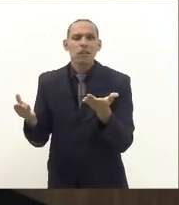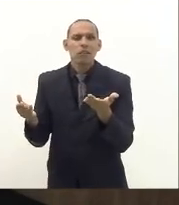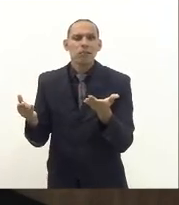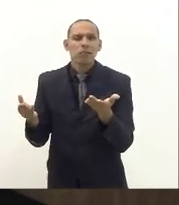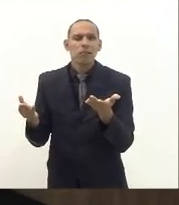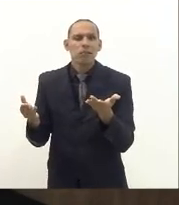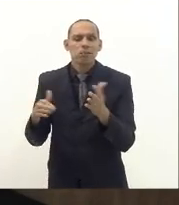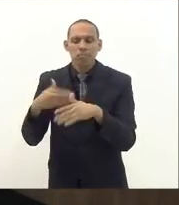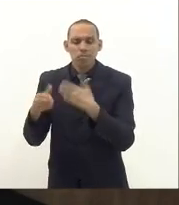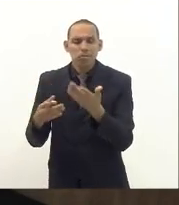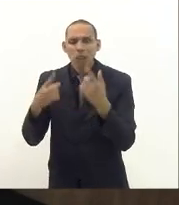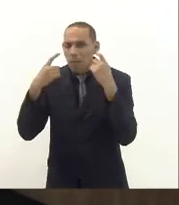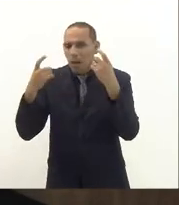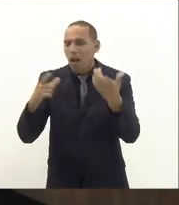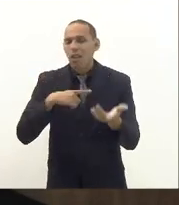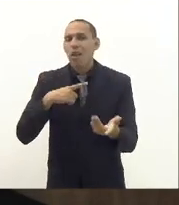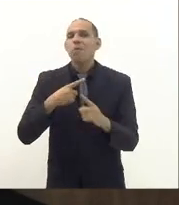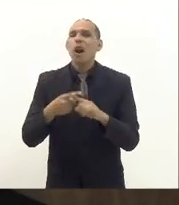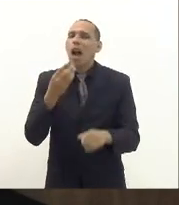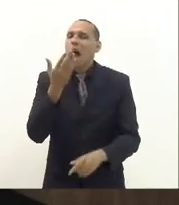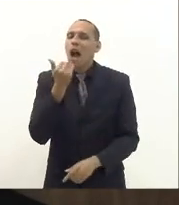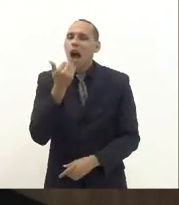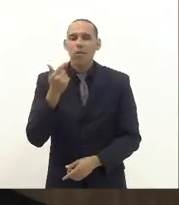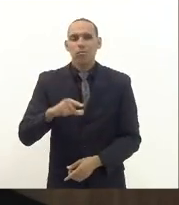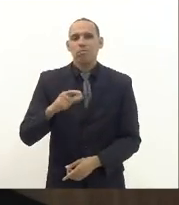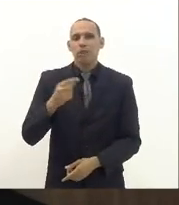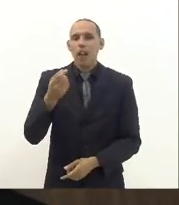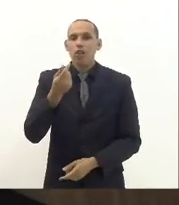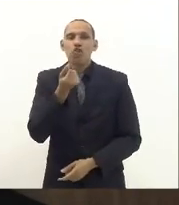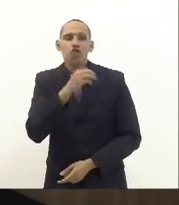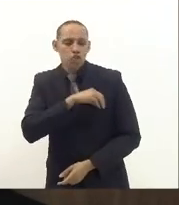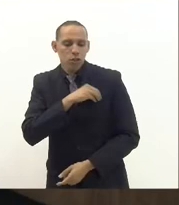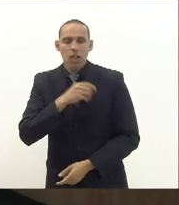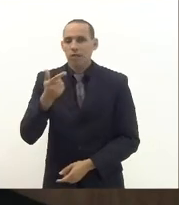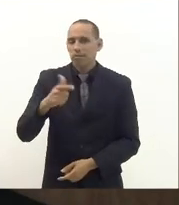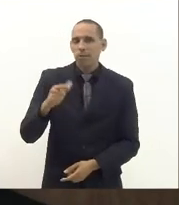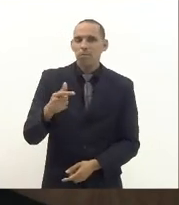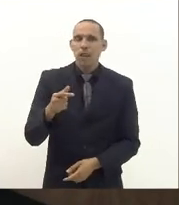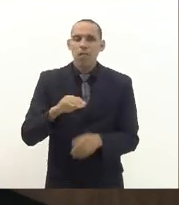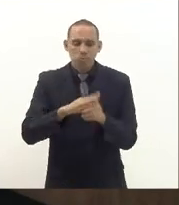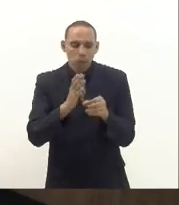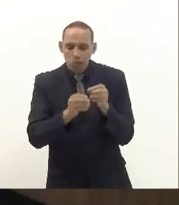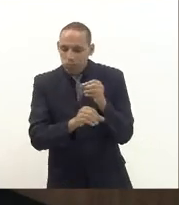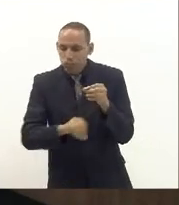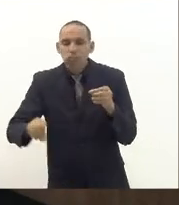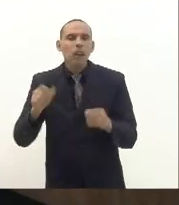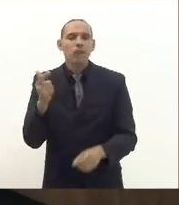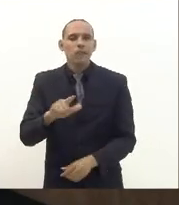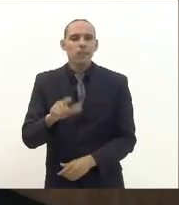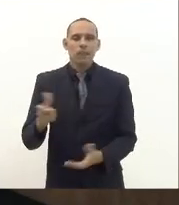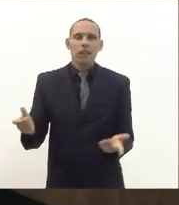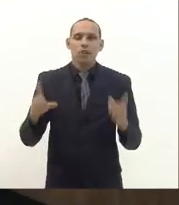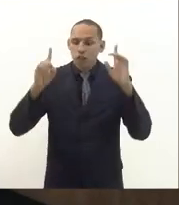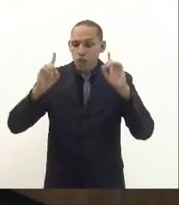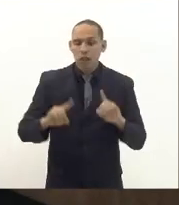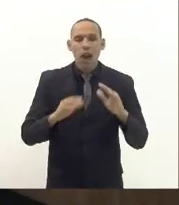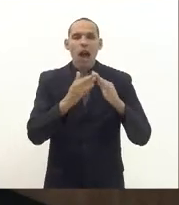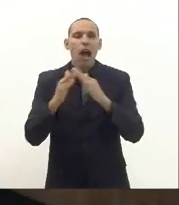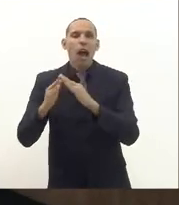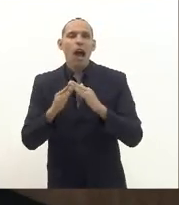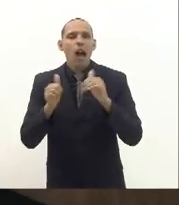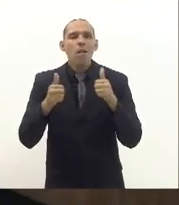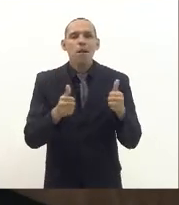violência então se não há alimento senão a renda para todos se não há saneamento básico senão ao direito à moradia